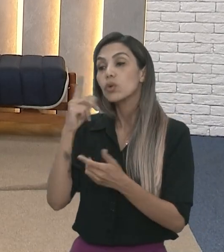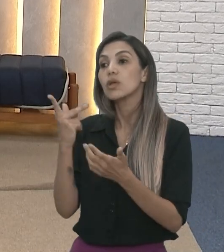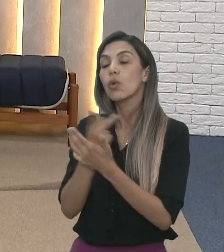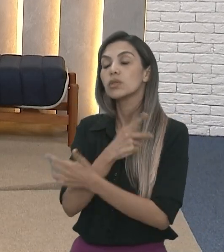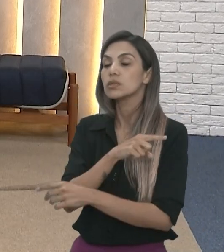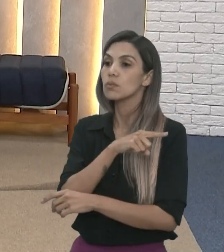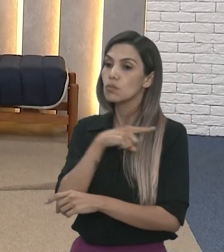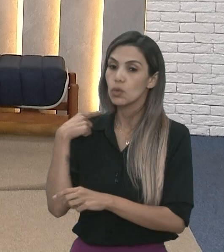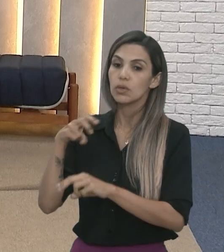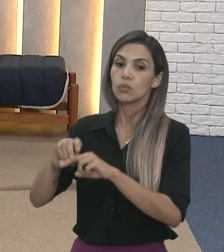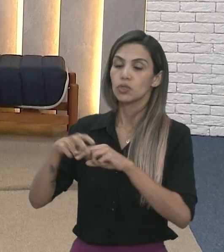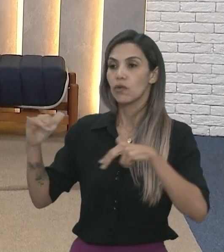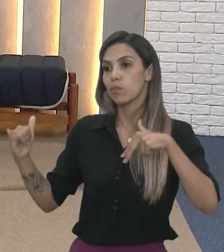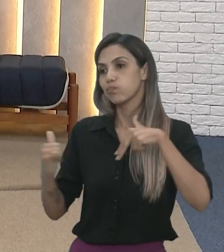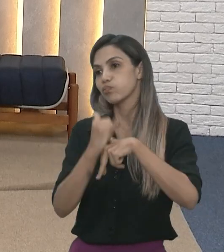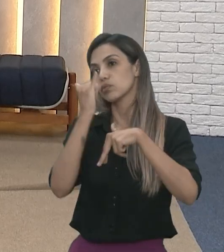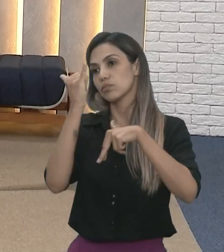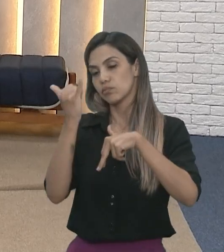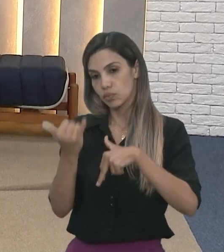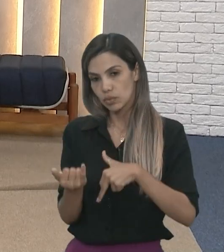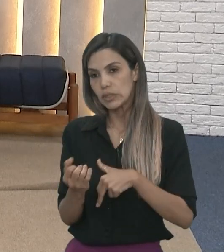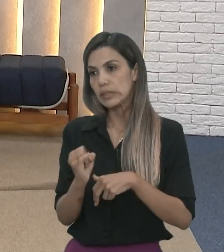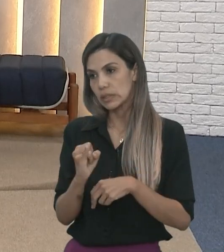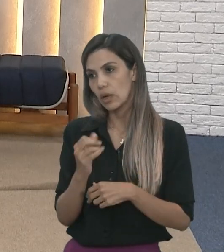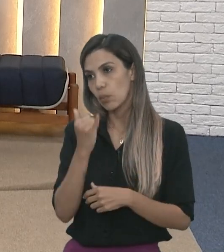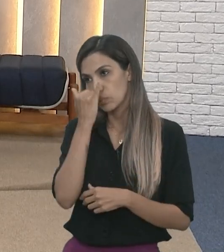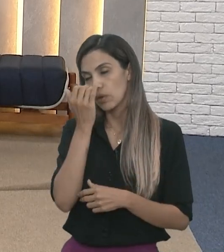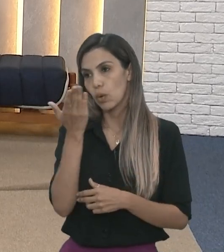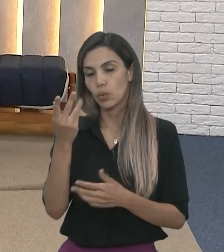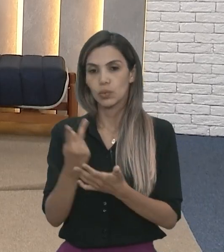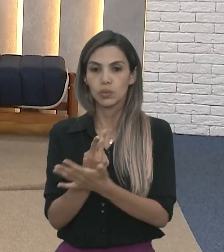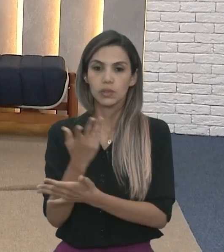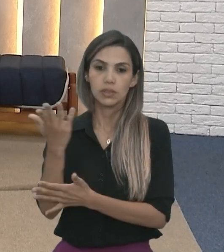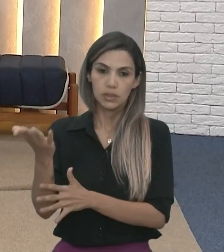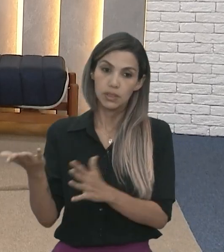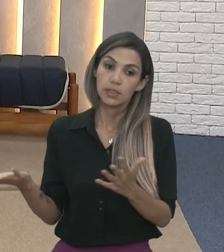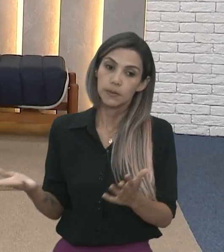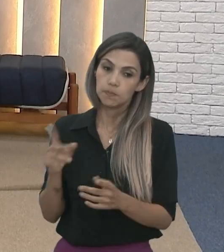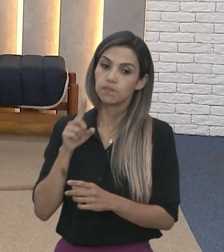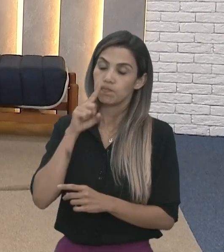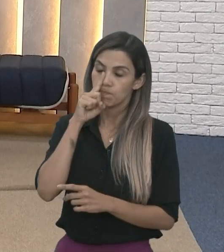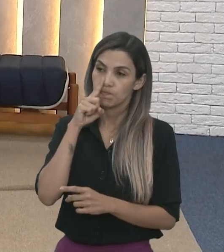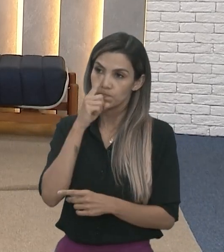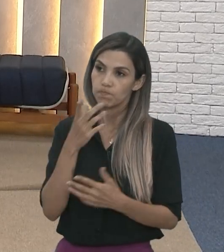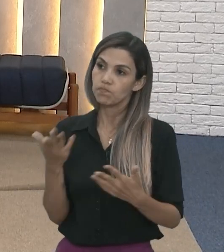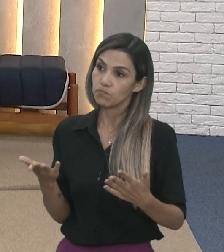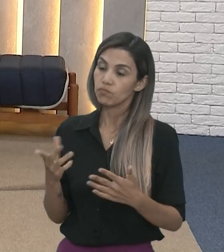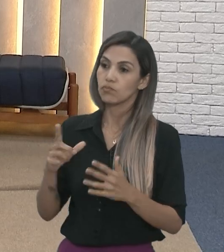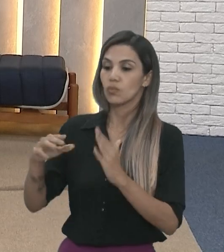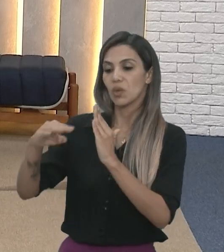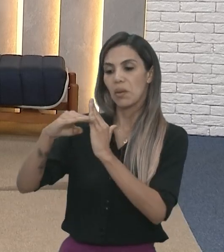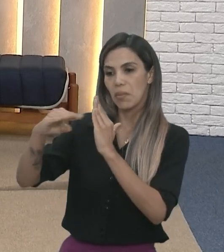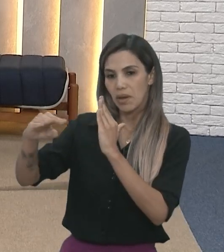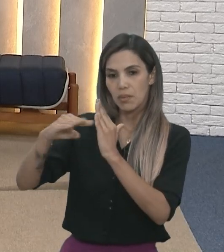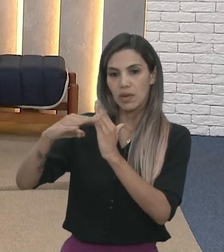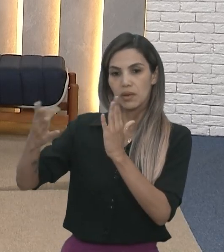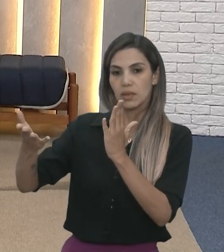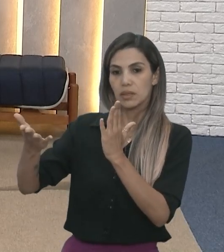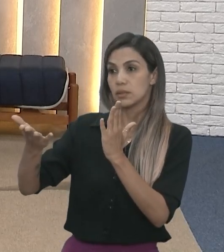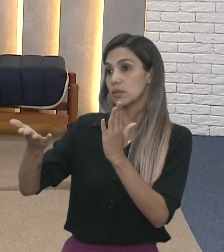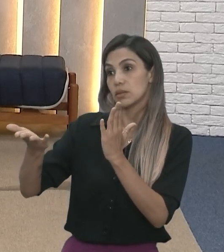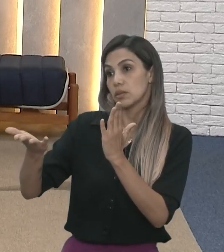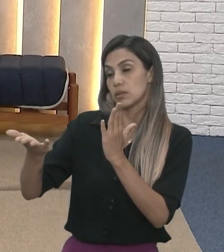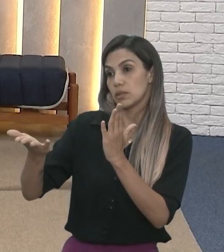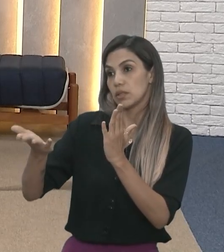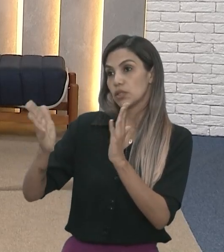desses acidentes, né? A gente sabe que essa exposição ela já está ali para todo